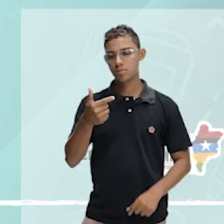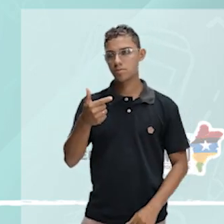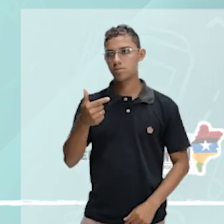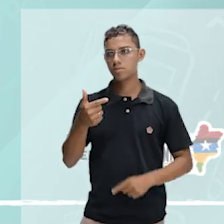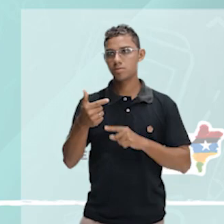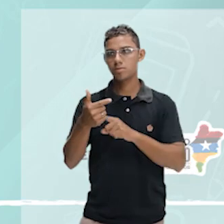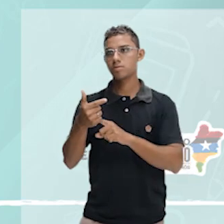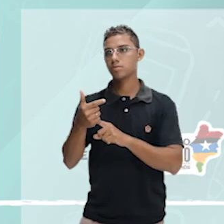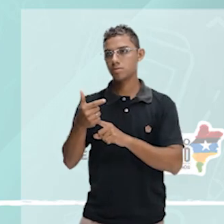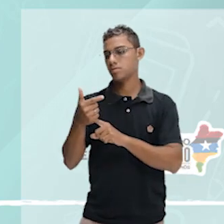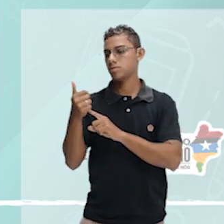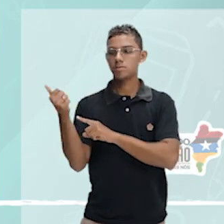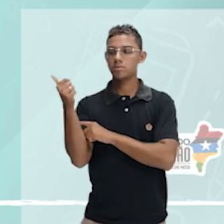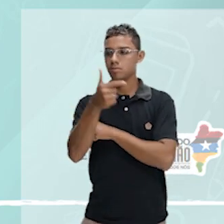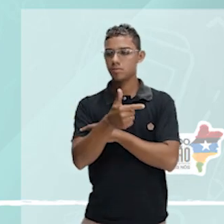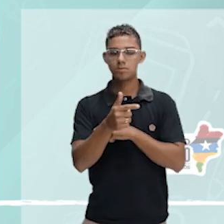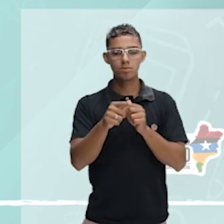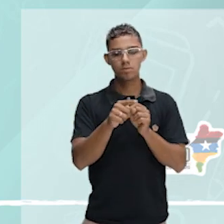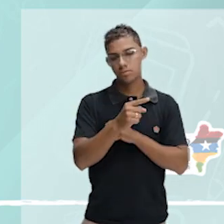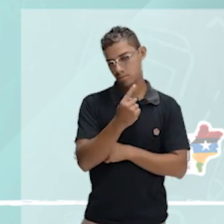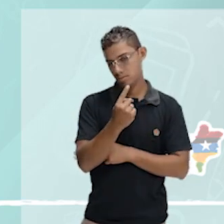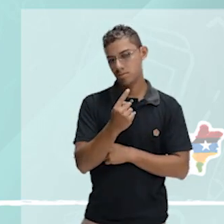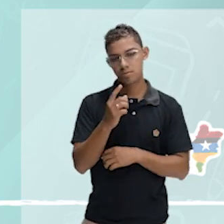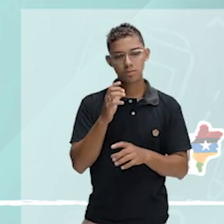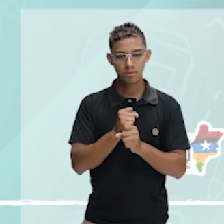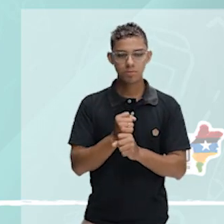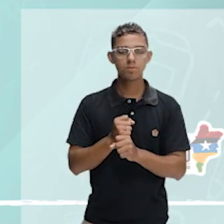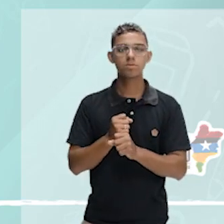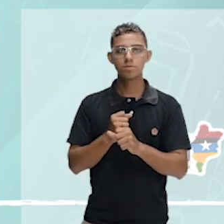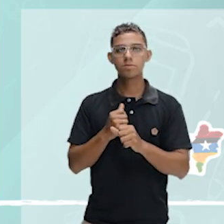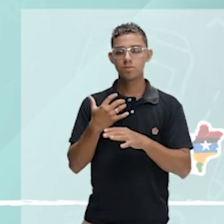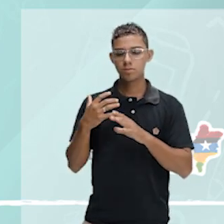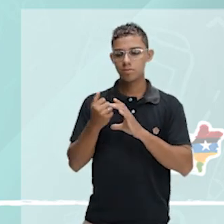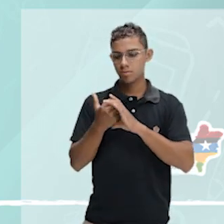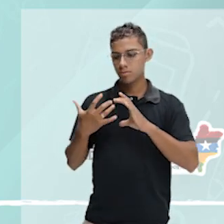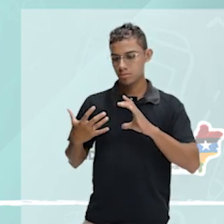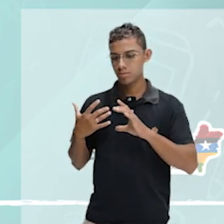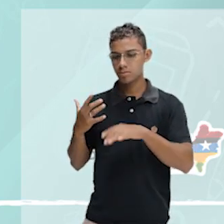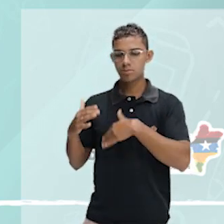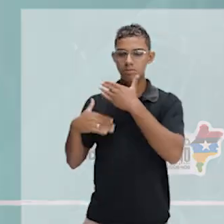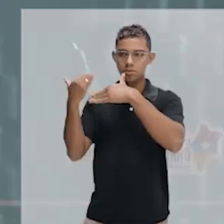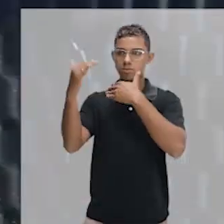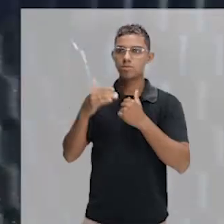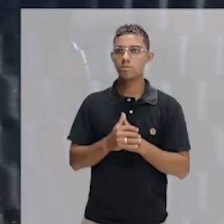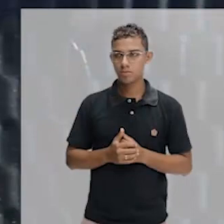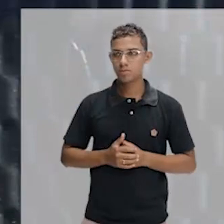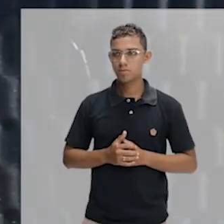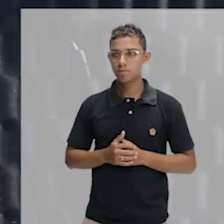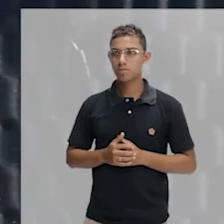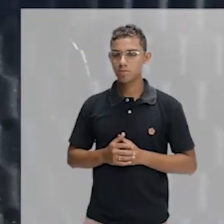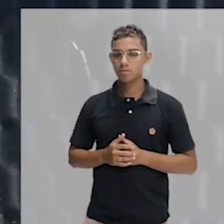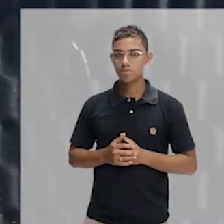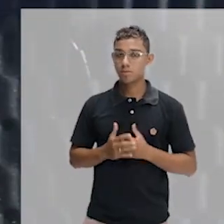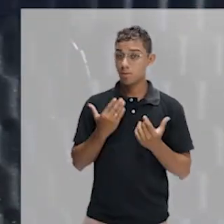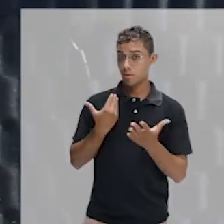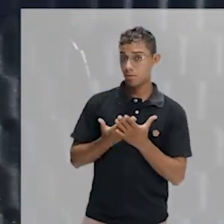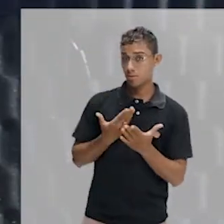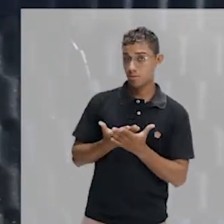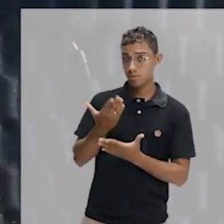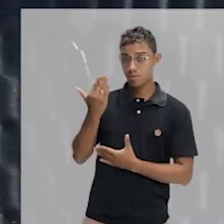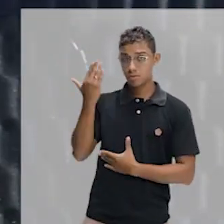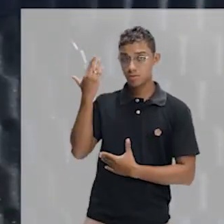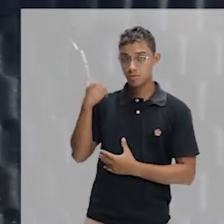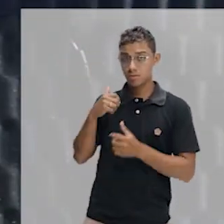dois é um número maior do que um portanto característica de função crescente Tranquilão e aí você lembra que em aulas anteriores